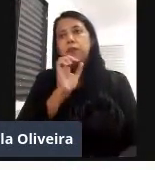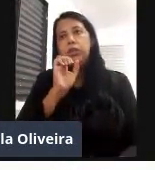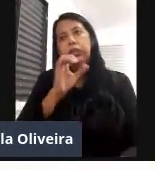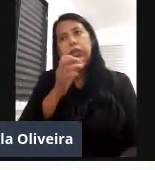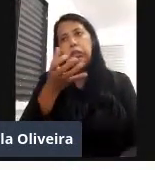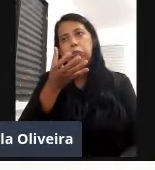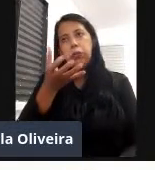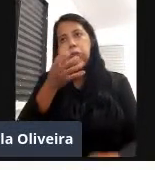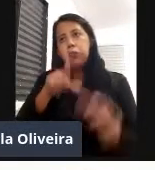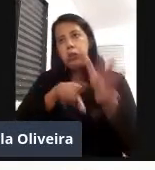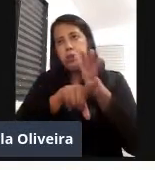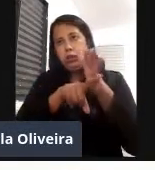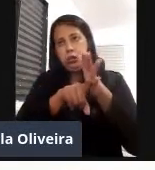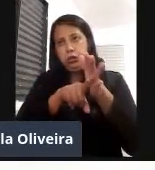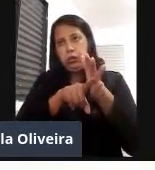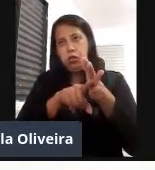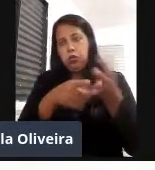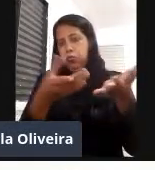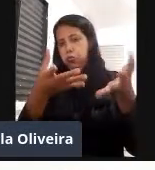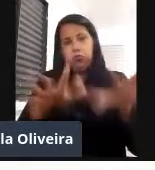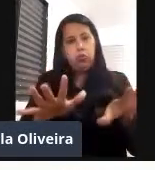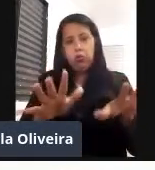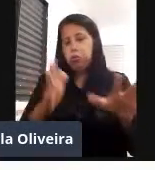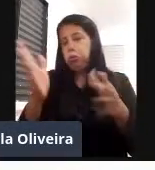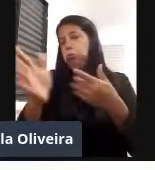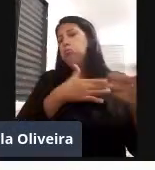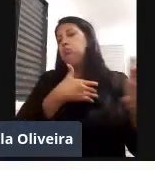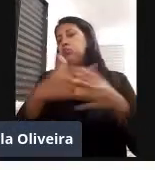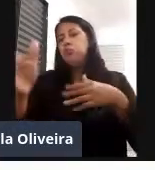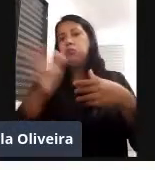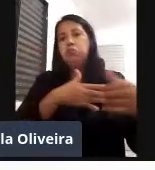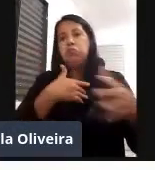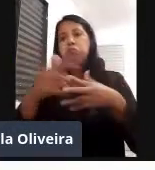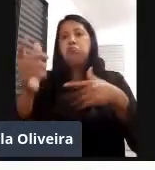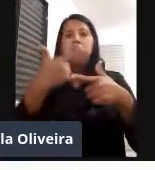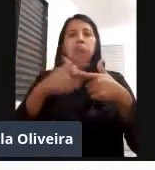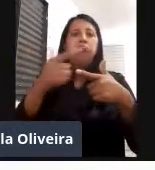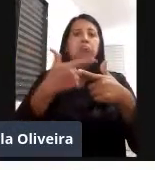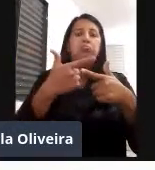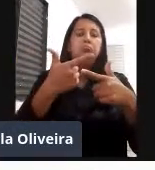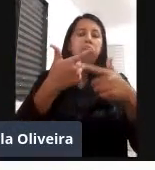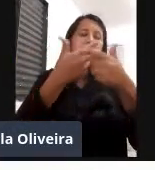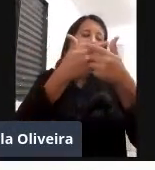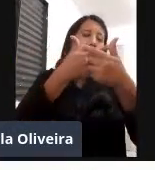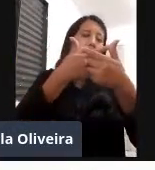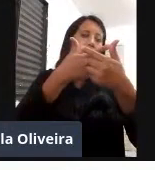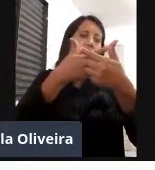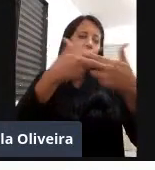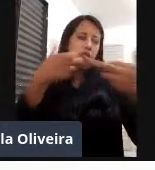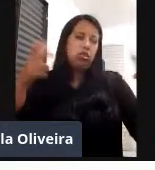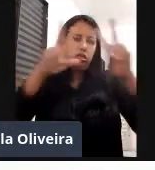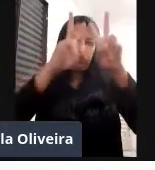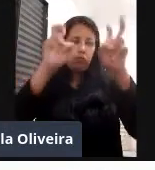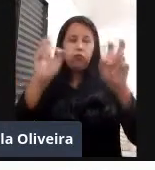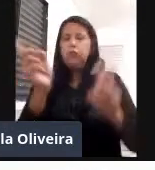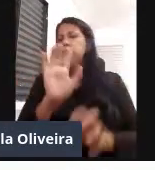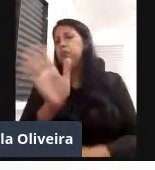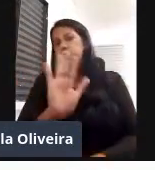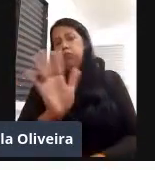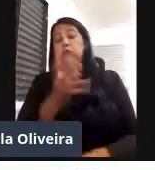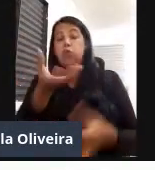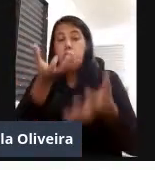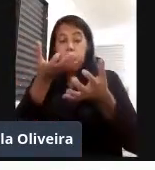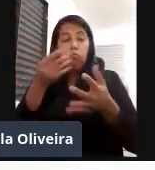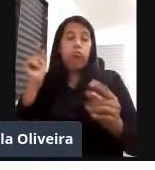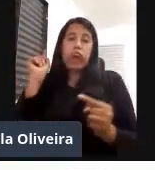coisa, não é mesmo? Se a gente está na graduação, se a gente está buscando ali se profissionalizar, se a gente está